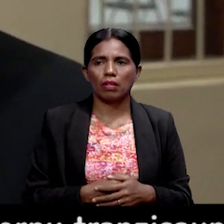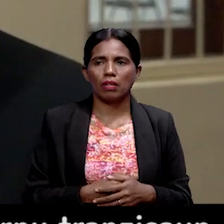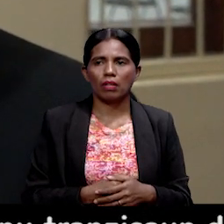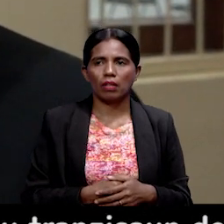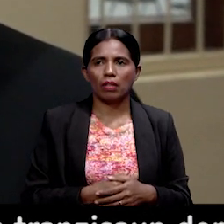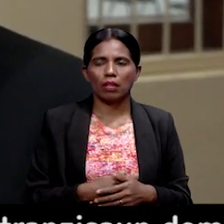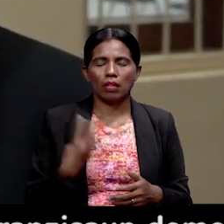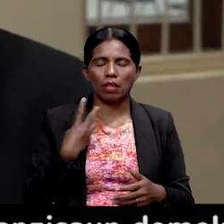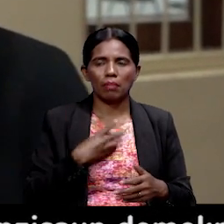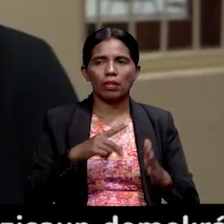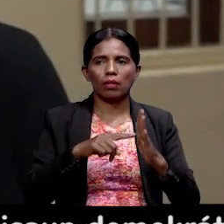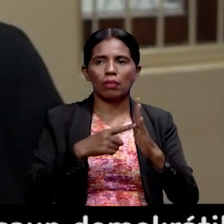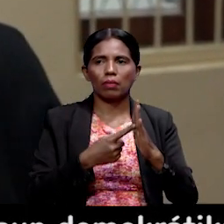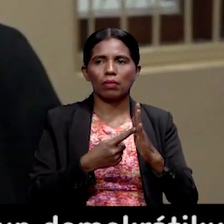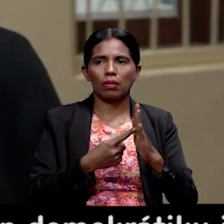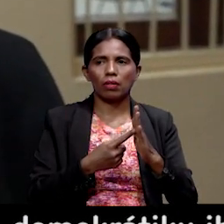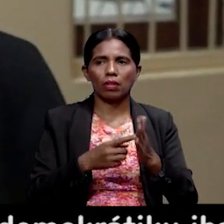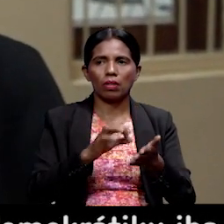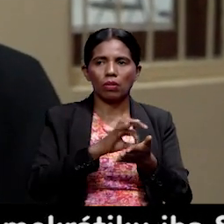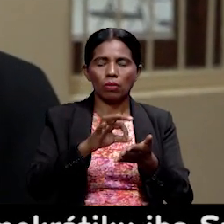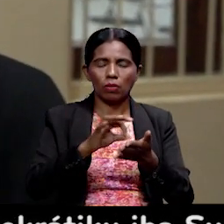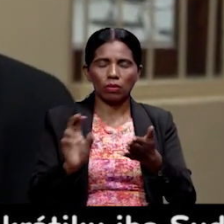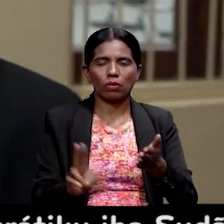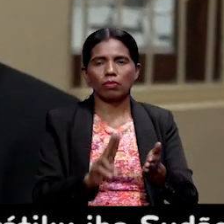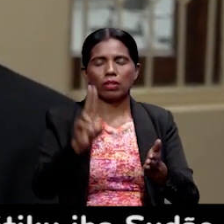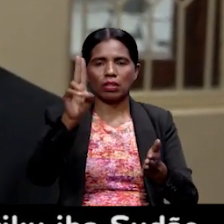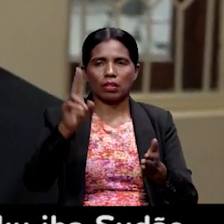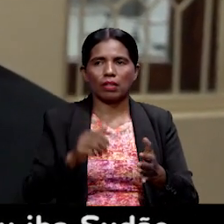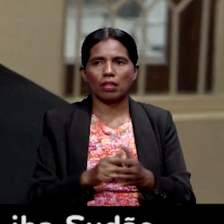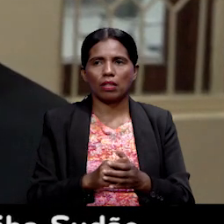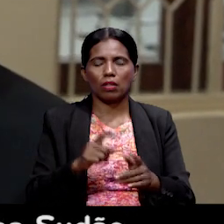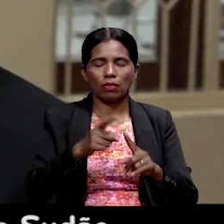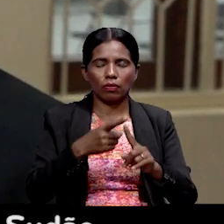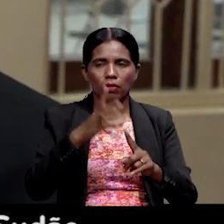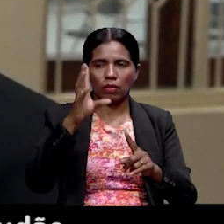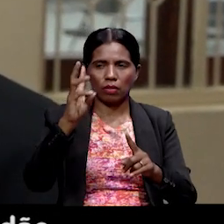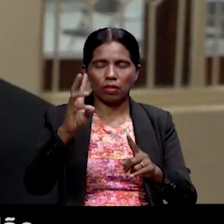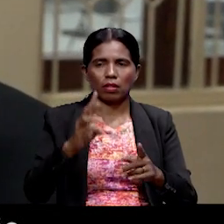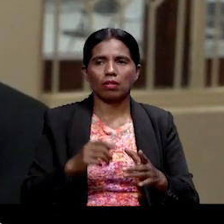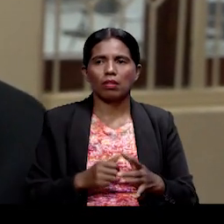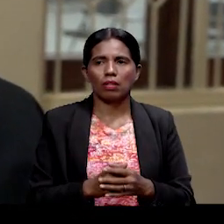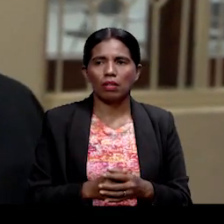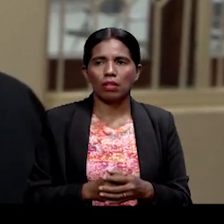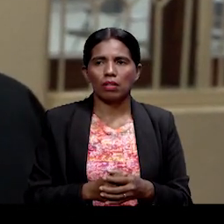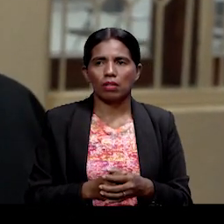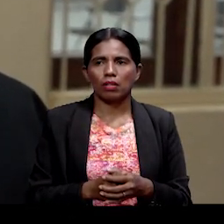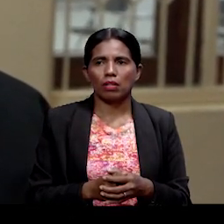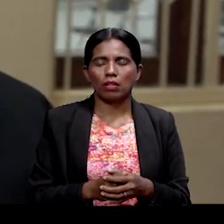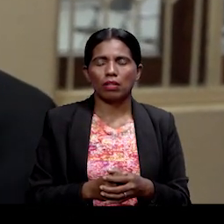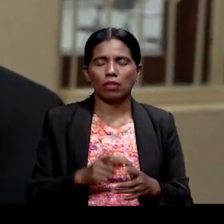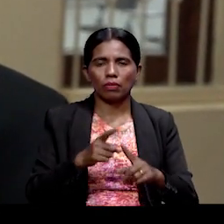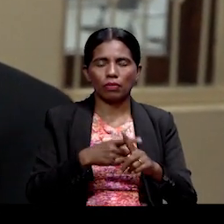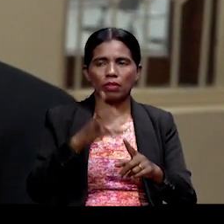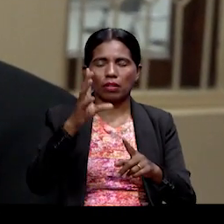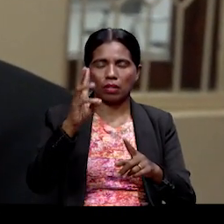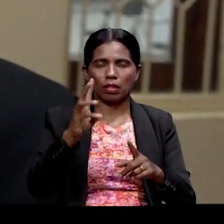iha na ang sila hahu ho bot ira bolo kurso pre-universitario. Fulan ang primero niya na si kurso na pre-universitario, hindi kata iha fulan ang, kung